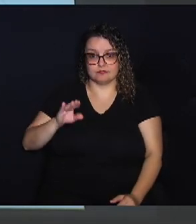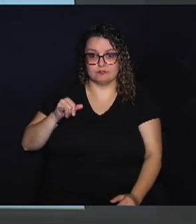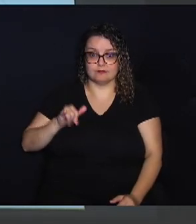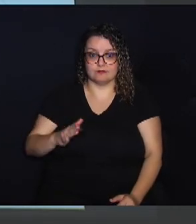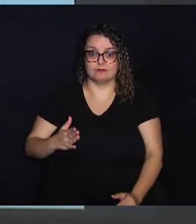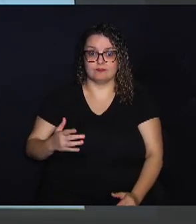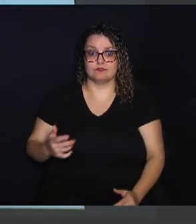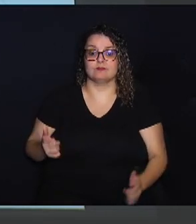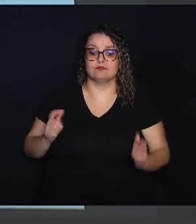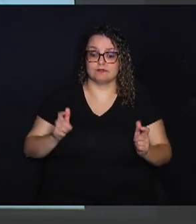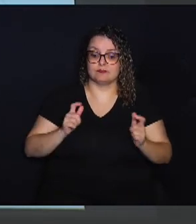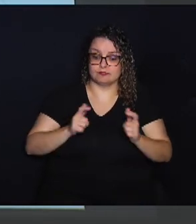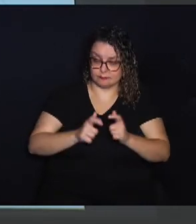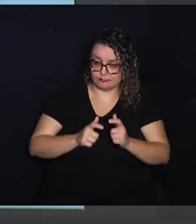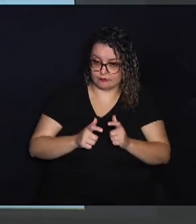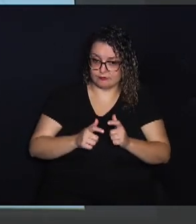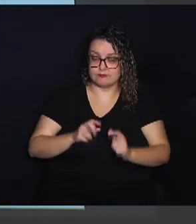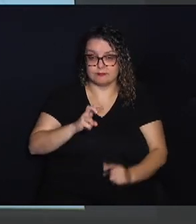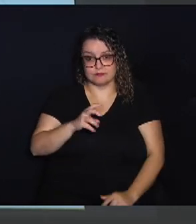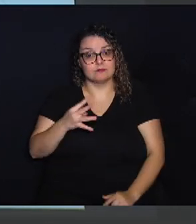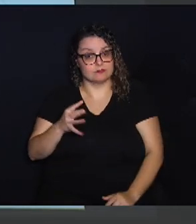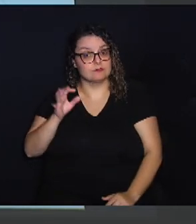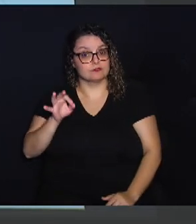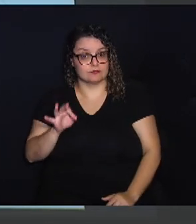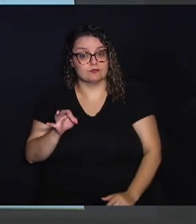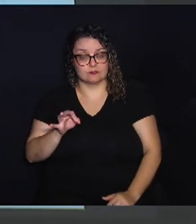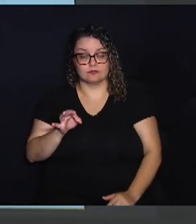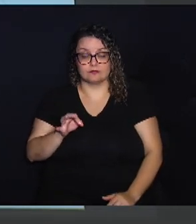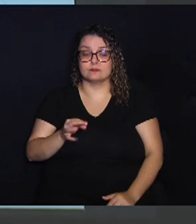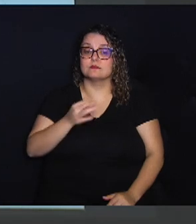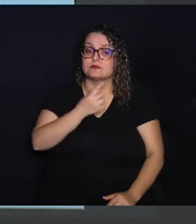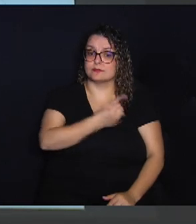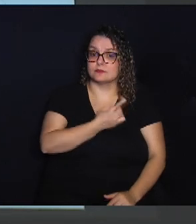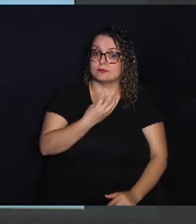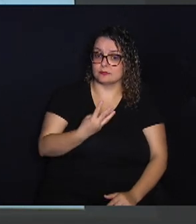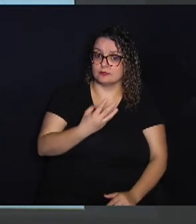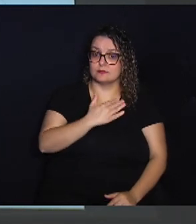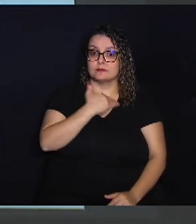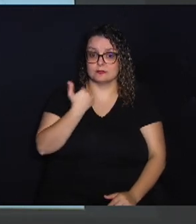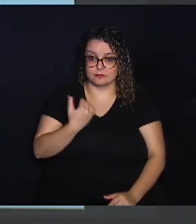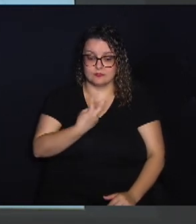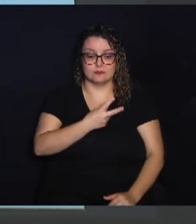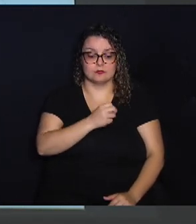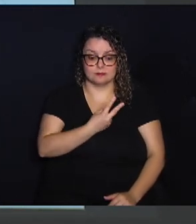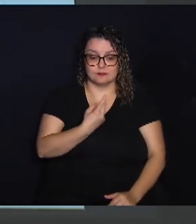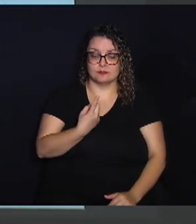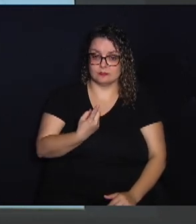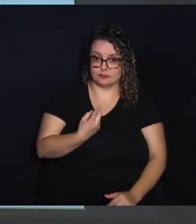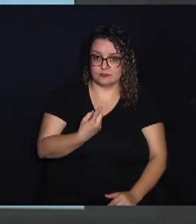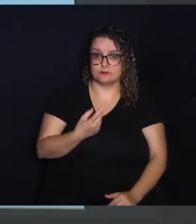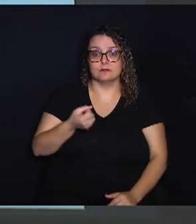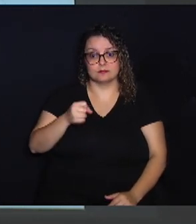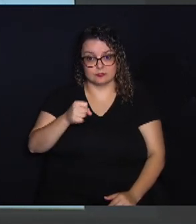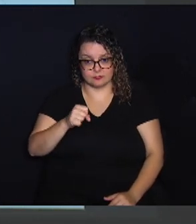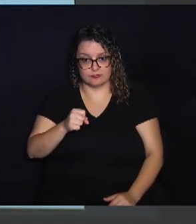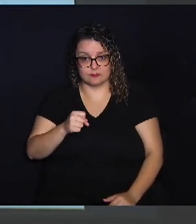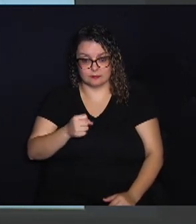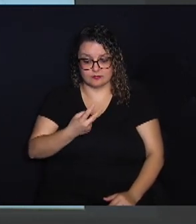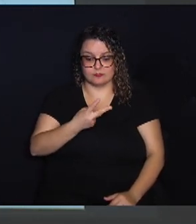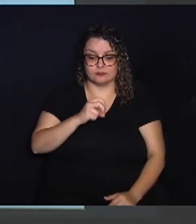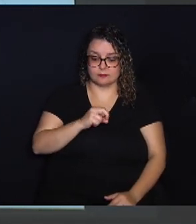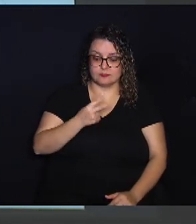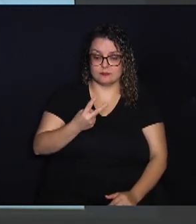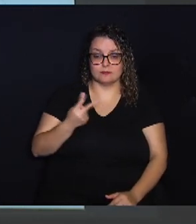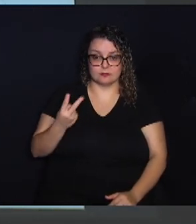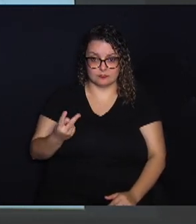queda gradativa de 54%, sendo 13 óbitos em 2021, 8 em